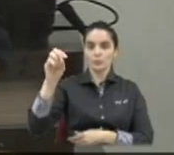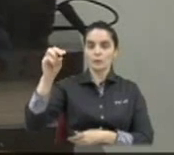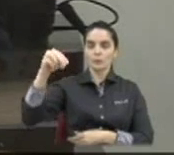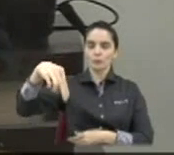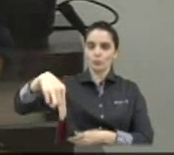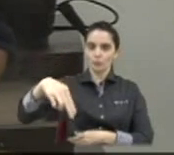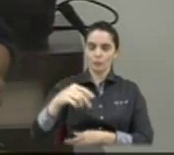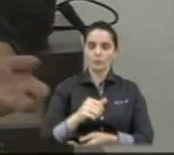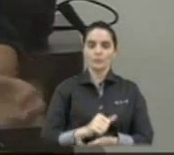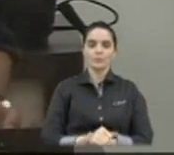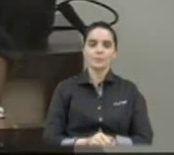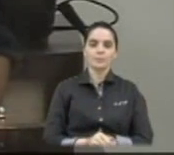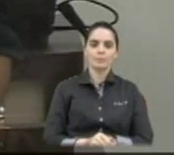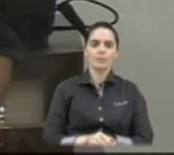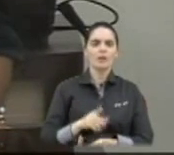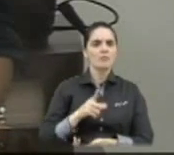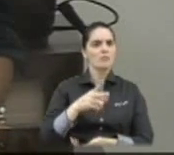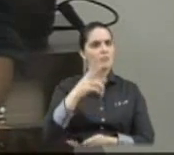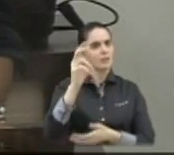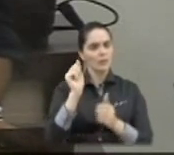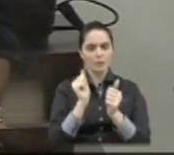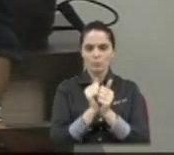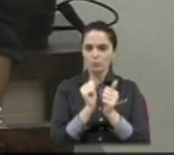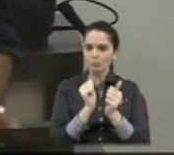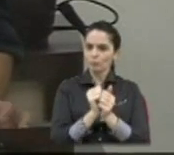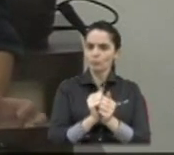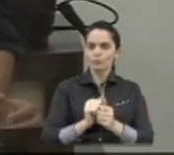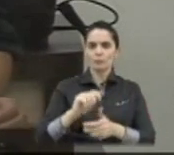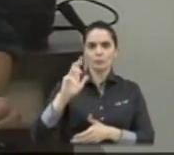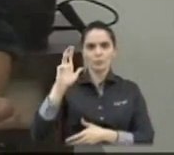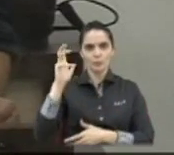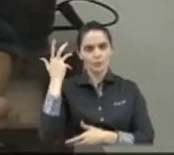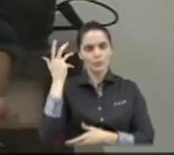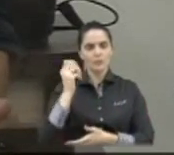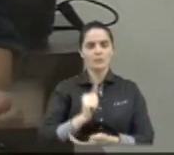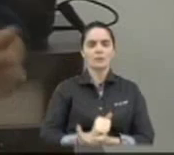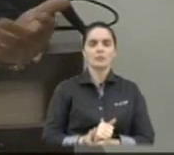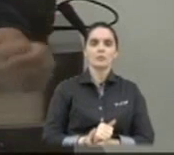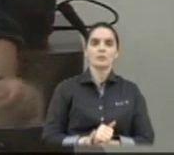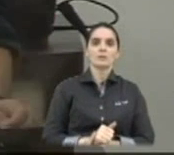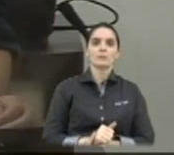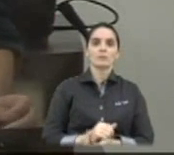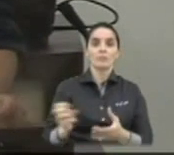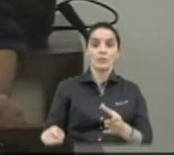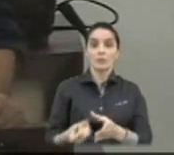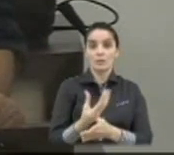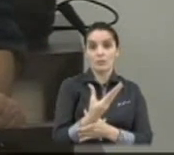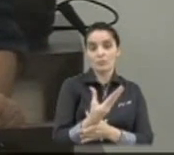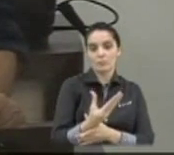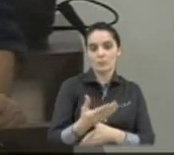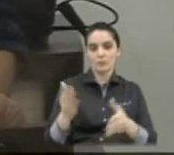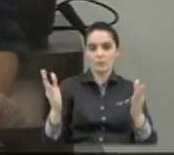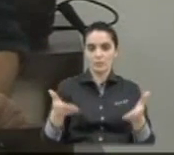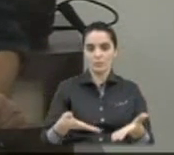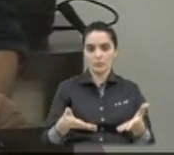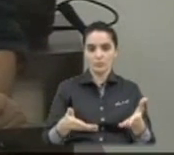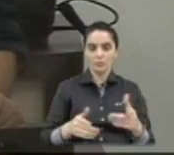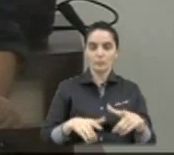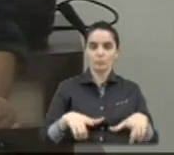Ela esteve envolvida em todas as ações, né, que foram criadas e que resultaram no Serviço